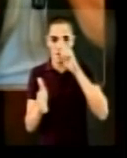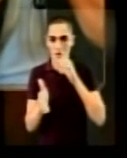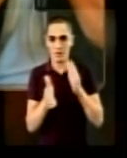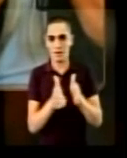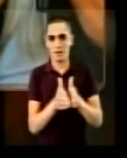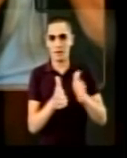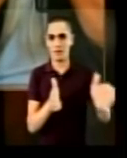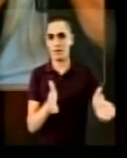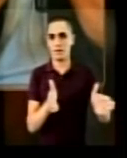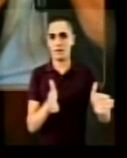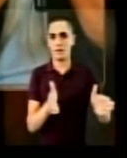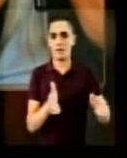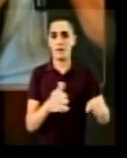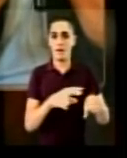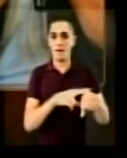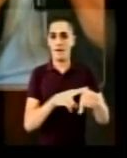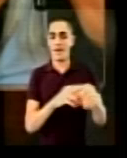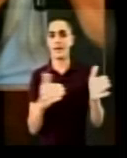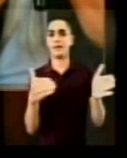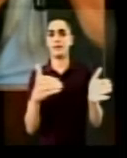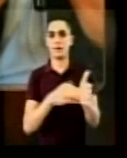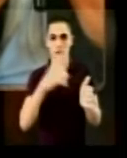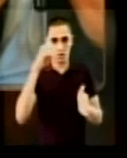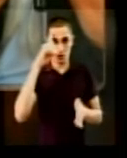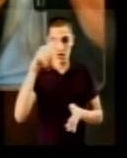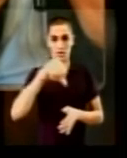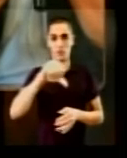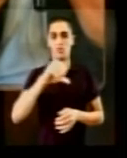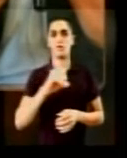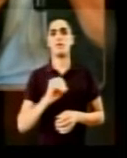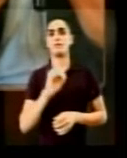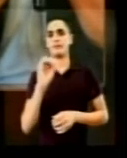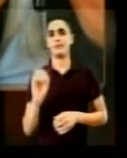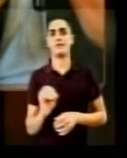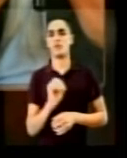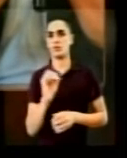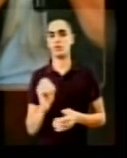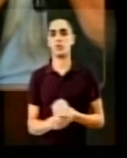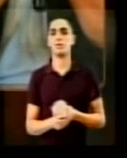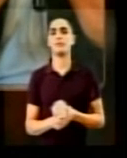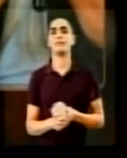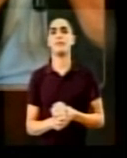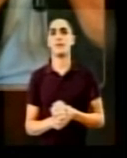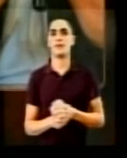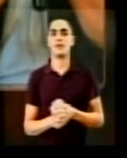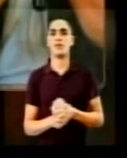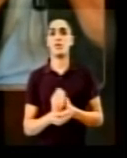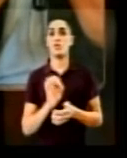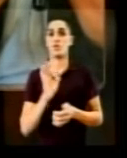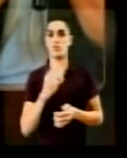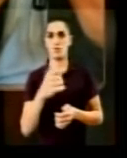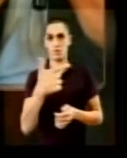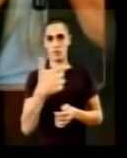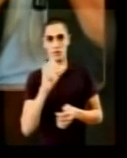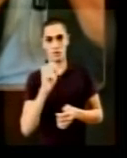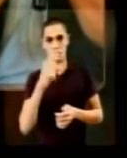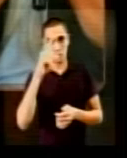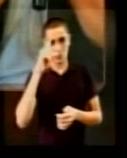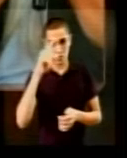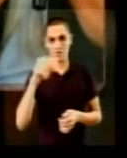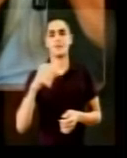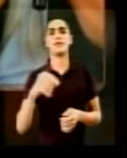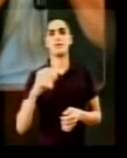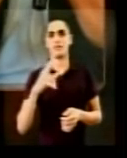até dia 9 de outubro. 28 dias, só que terá a